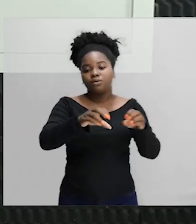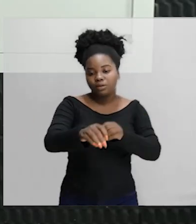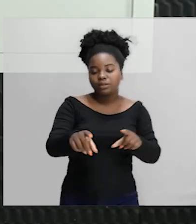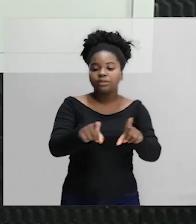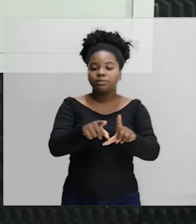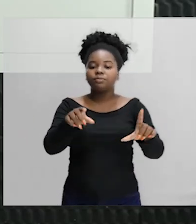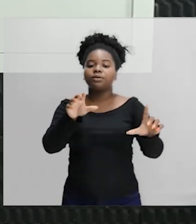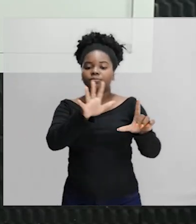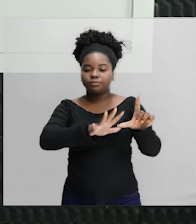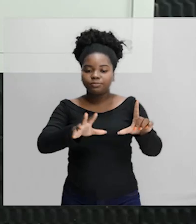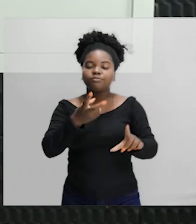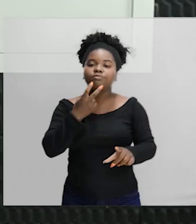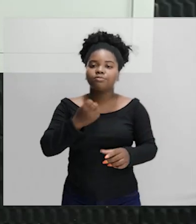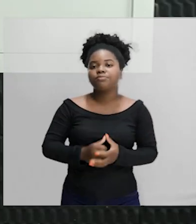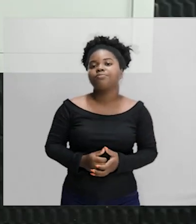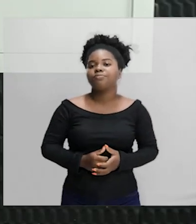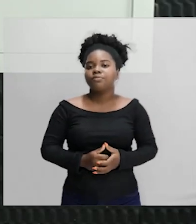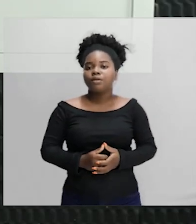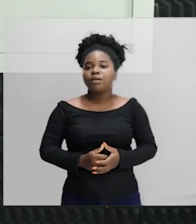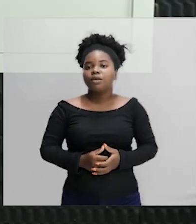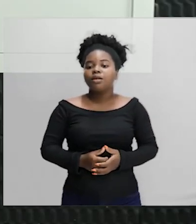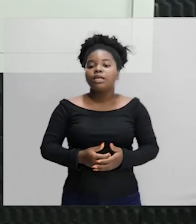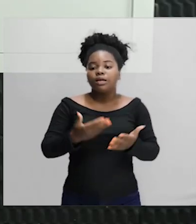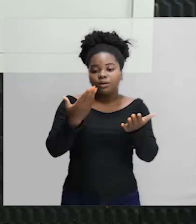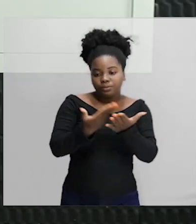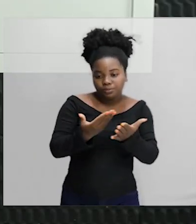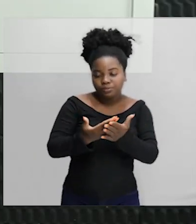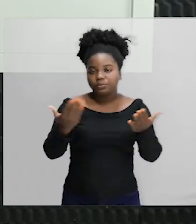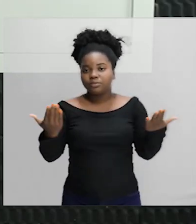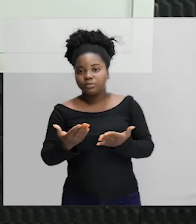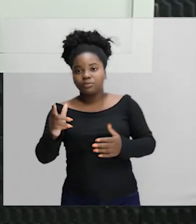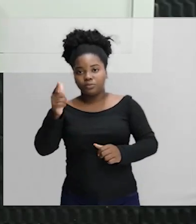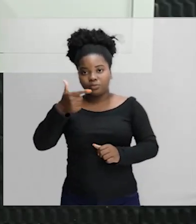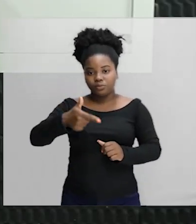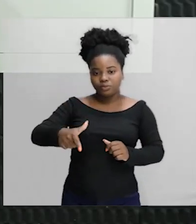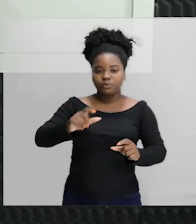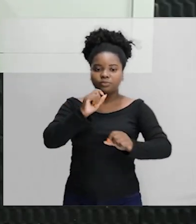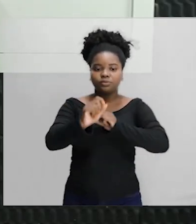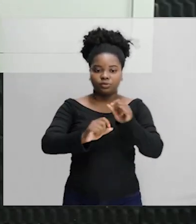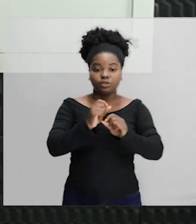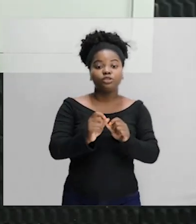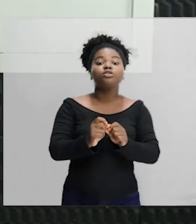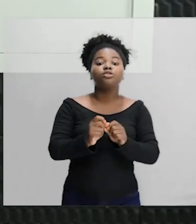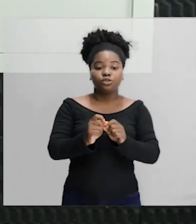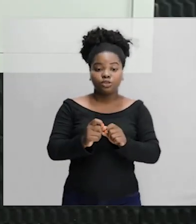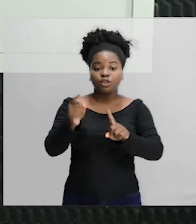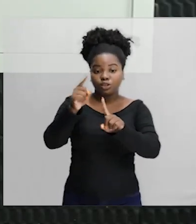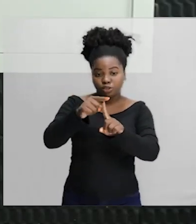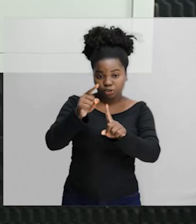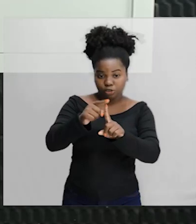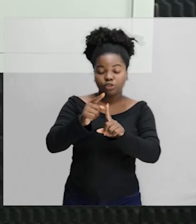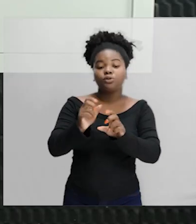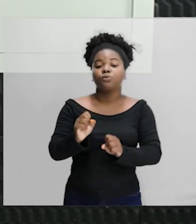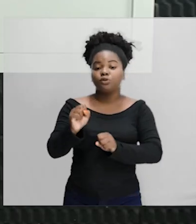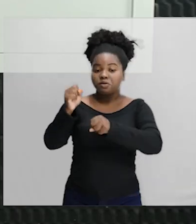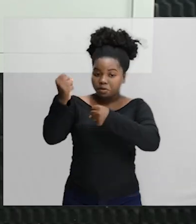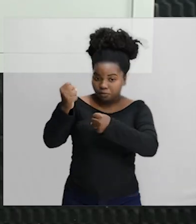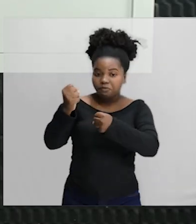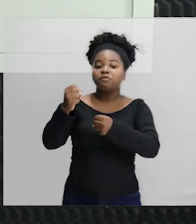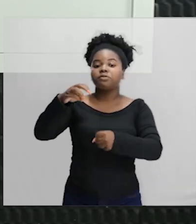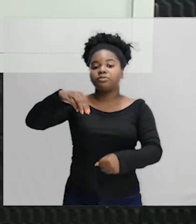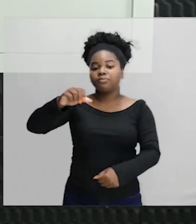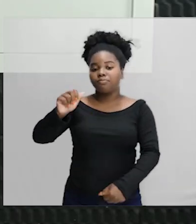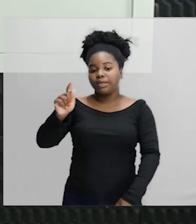Bom, na aula de hoje nós vamos continuar falando sobre força magnética, vamos continuar respondendo exercícios, né? Então é a segunda parte